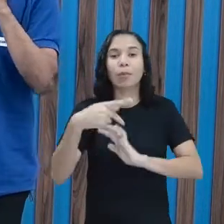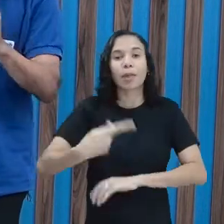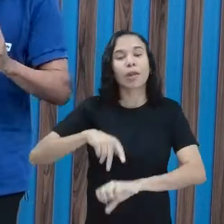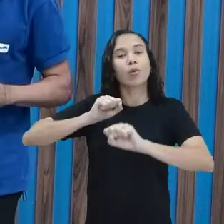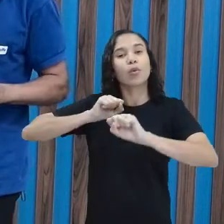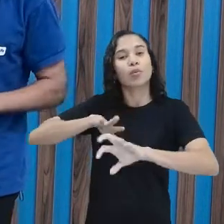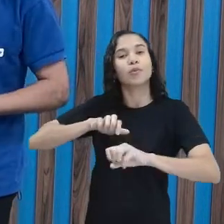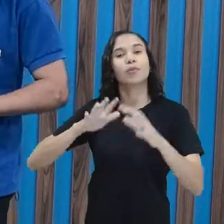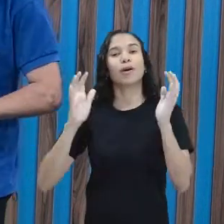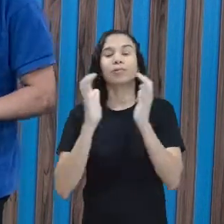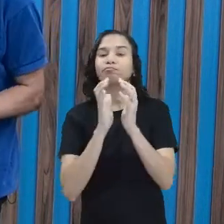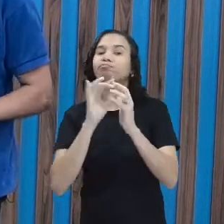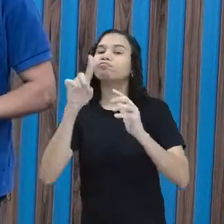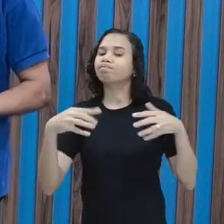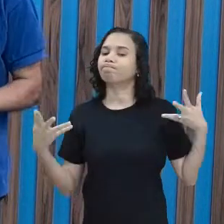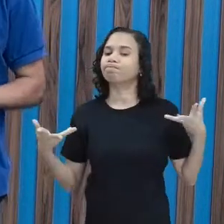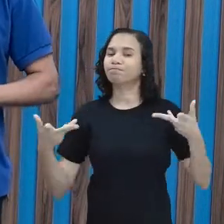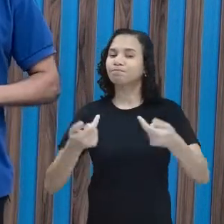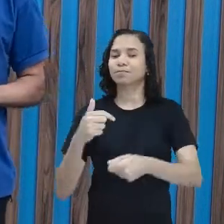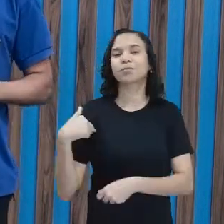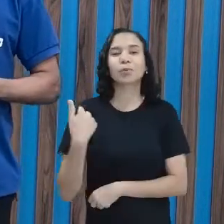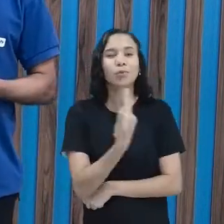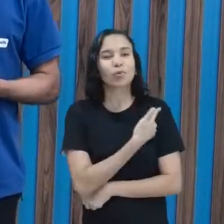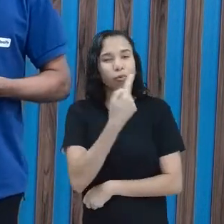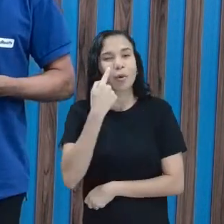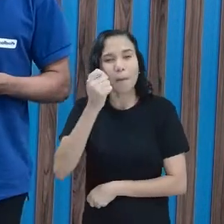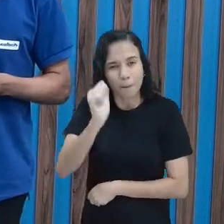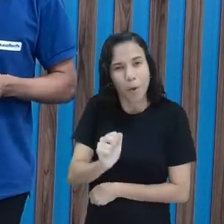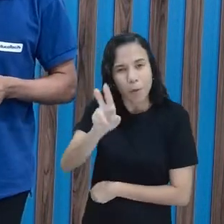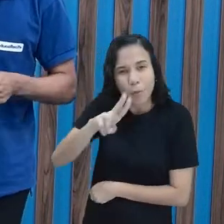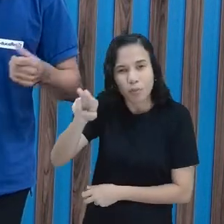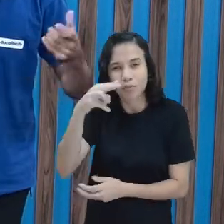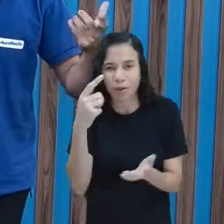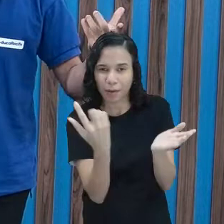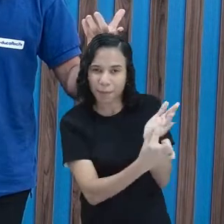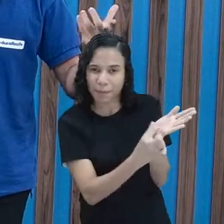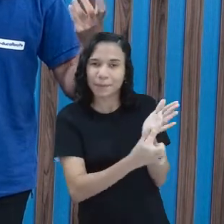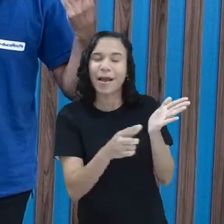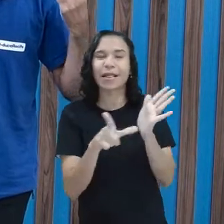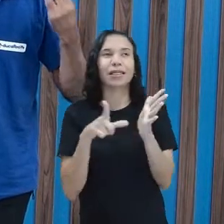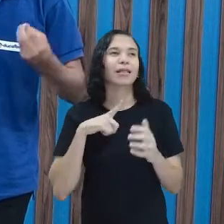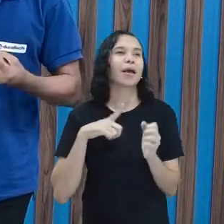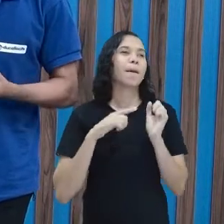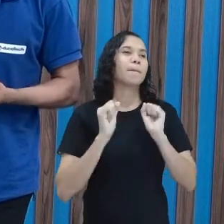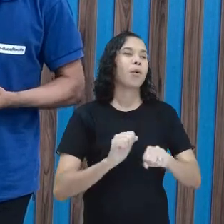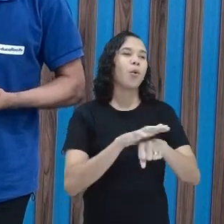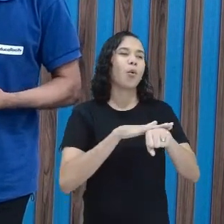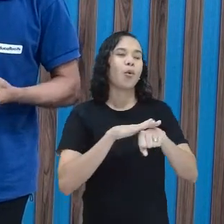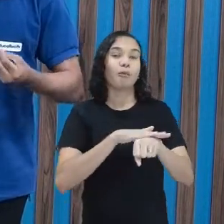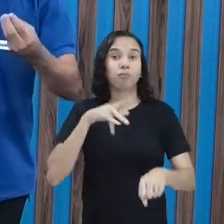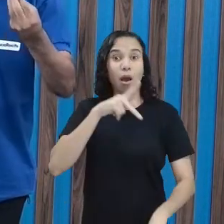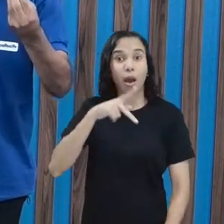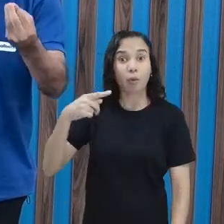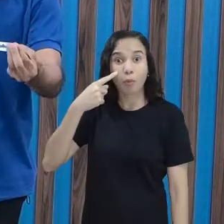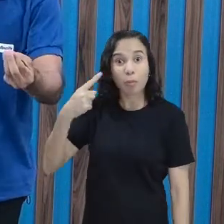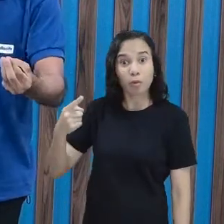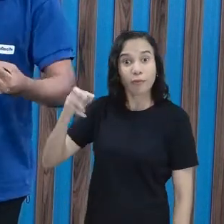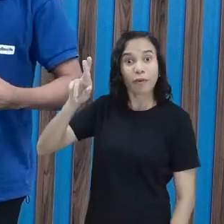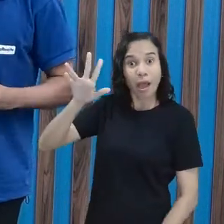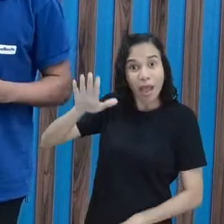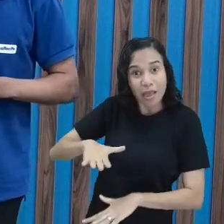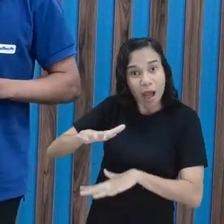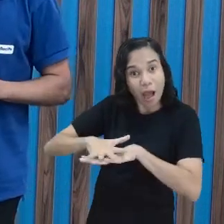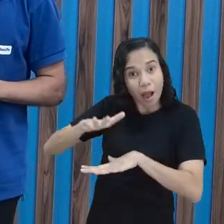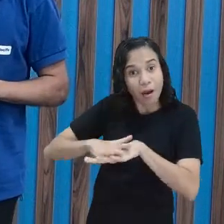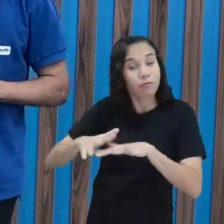ele é maravilhoso pra gente. Você vai baixar esse aplicativo e vai ter que conversar com o Ricardinho, perguntar